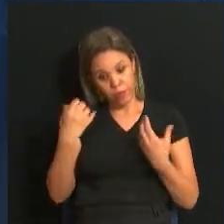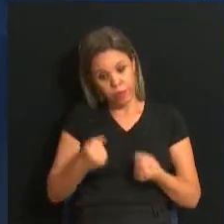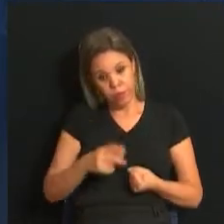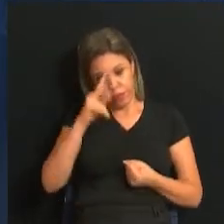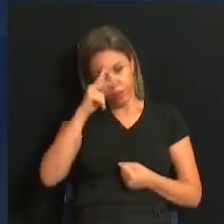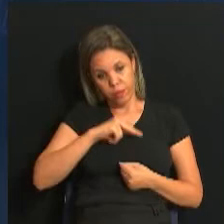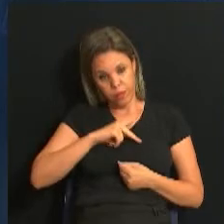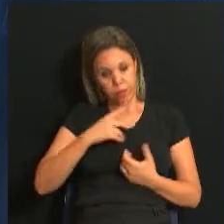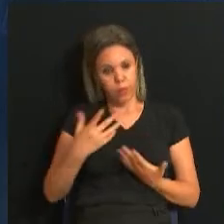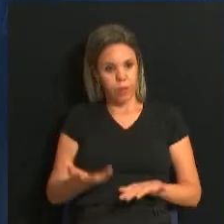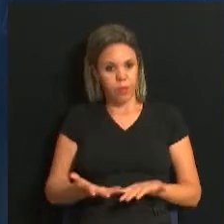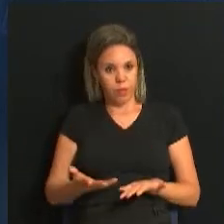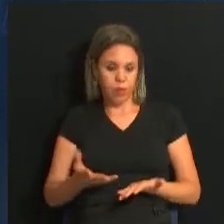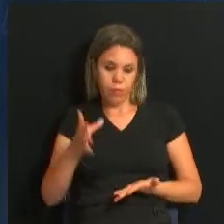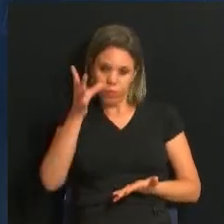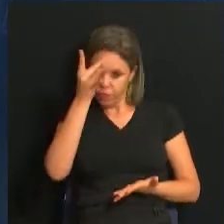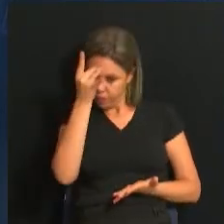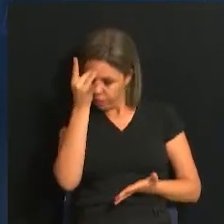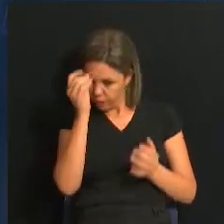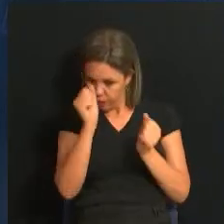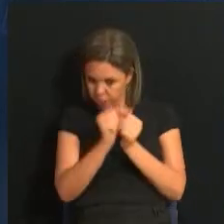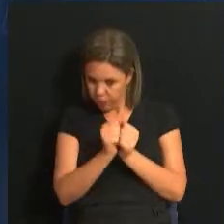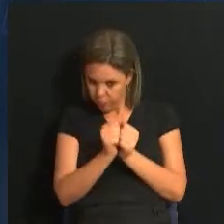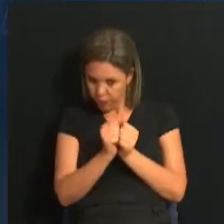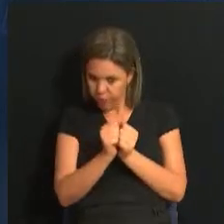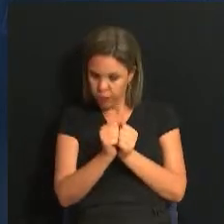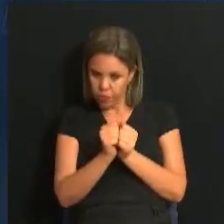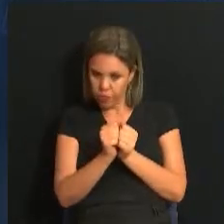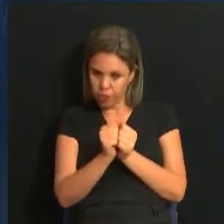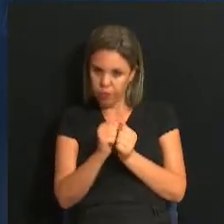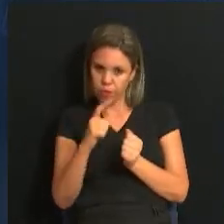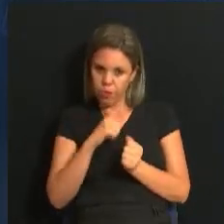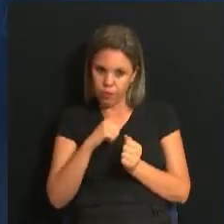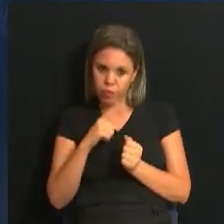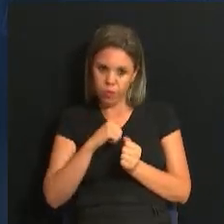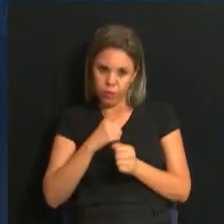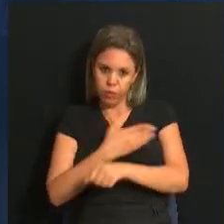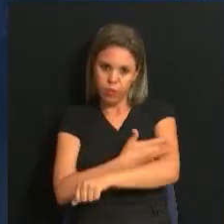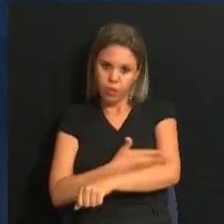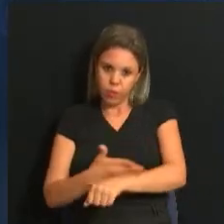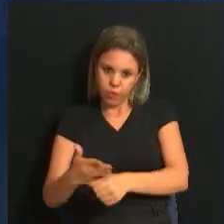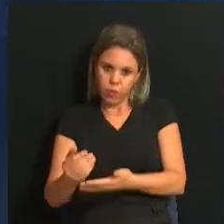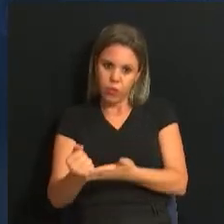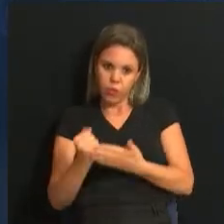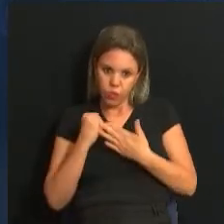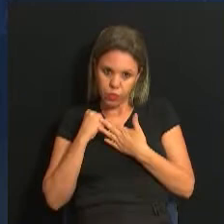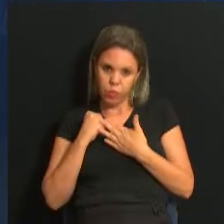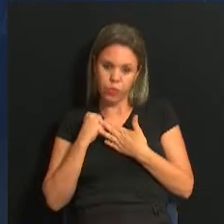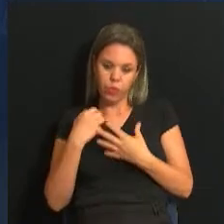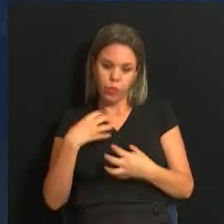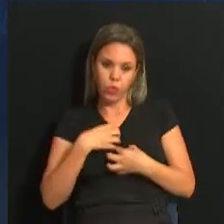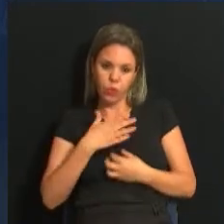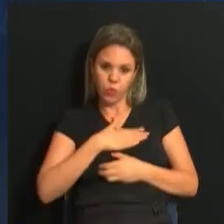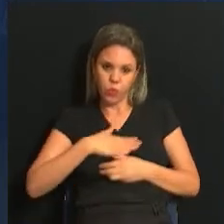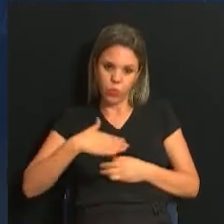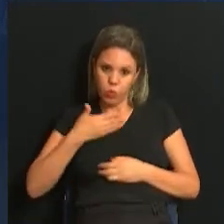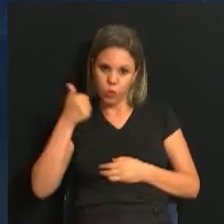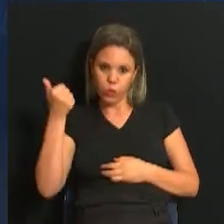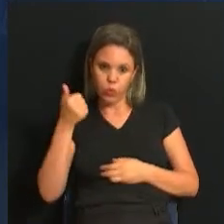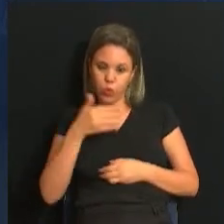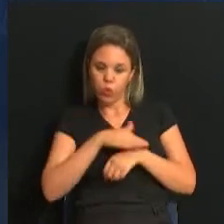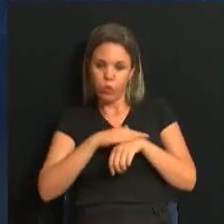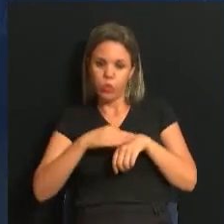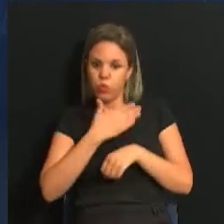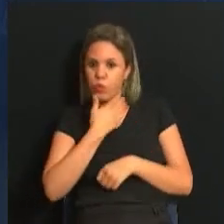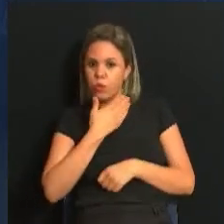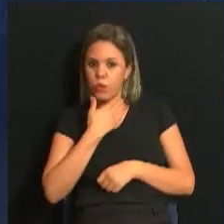Bom, nós vamos aprender juntos, saber se existem hábitos que nos ajudam a nos sentir melhor, porque eu converso agora